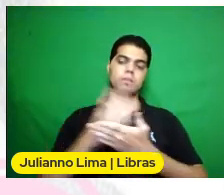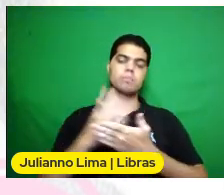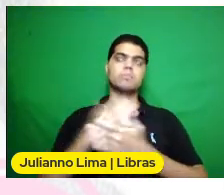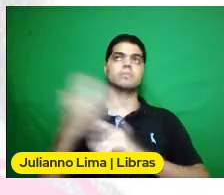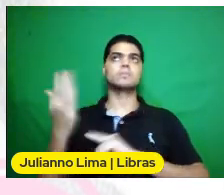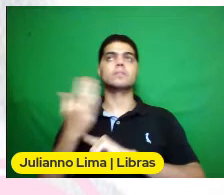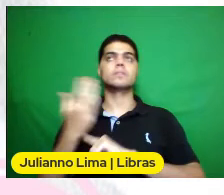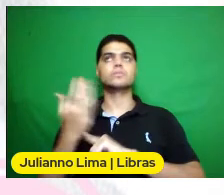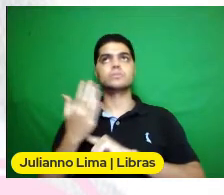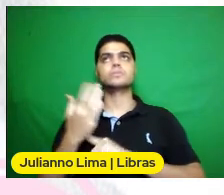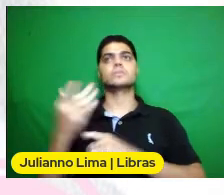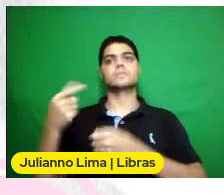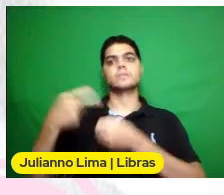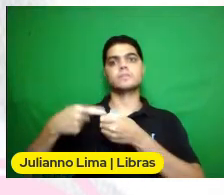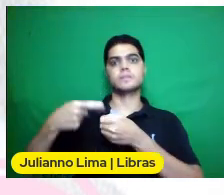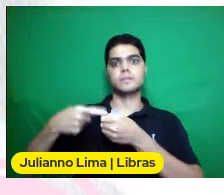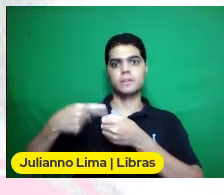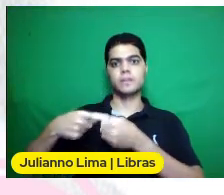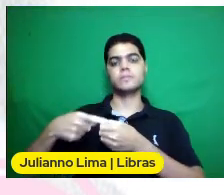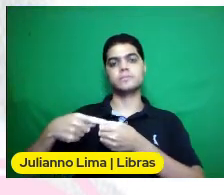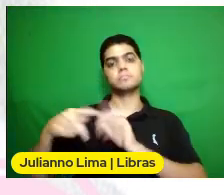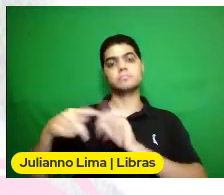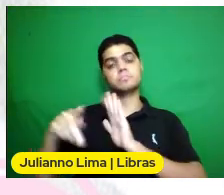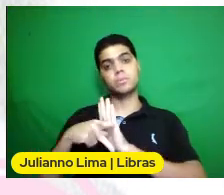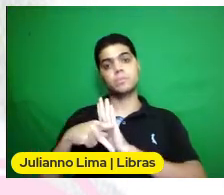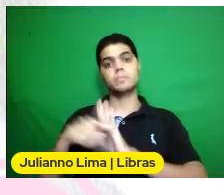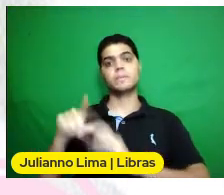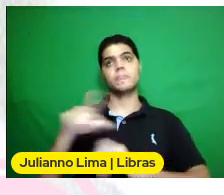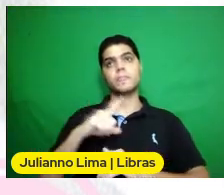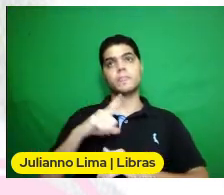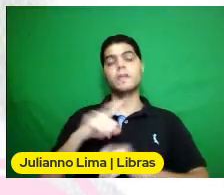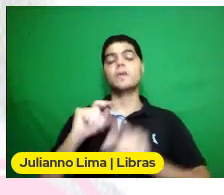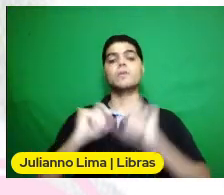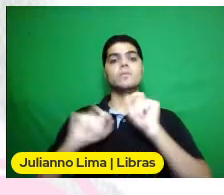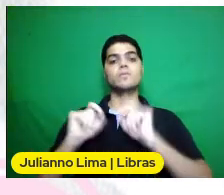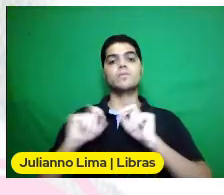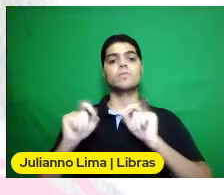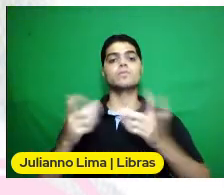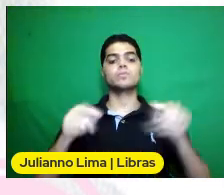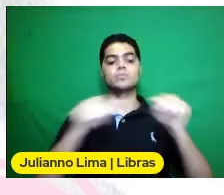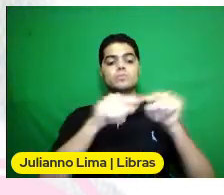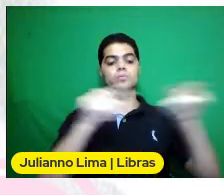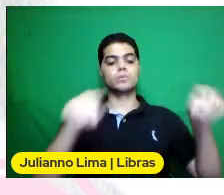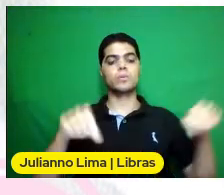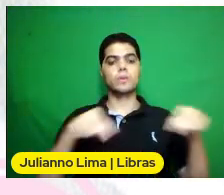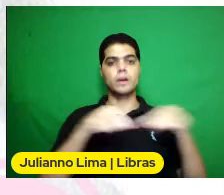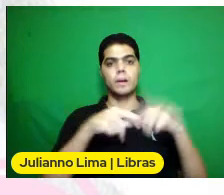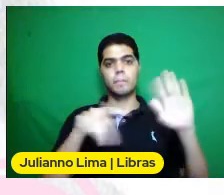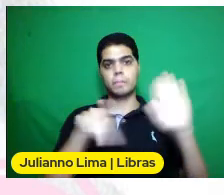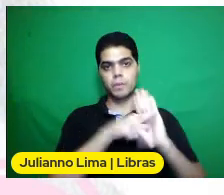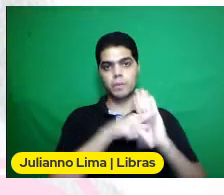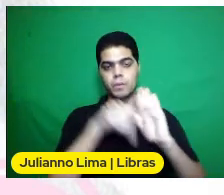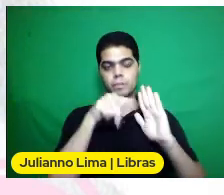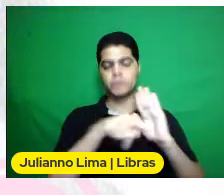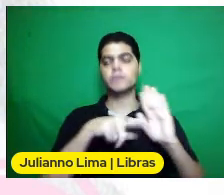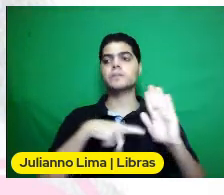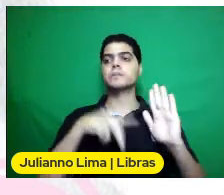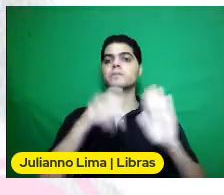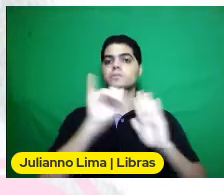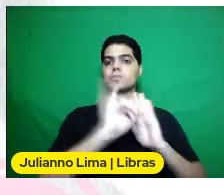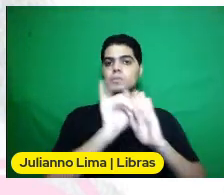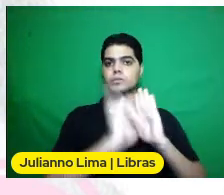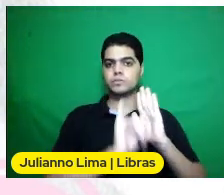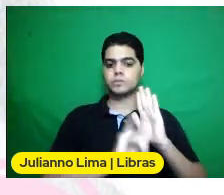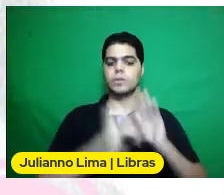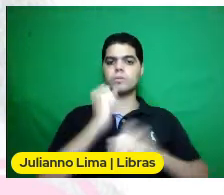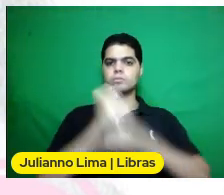do município, né, em ceder uma parte do imposto para um projeto, o edital, que eles fazem todo ano.